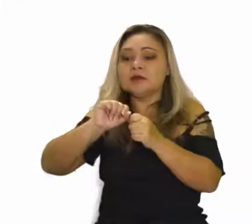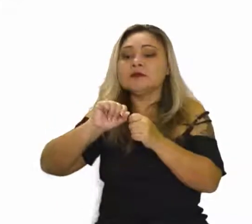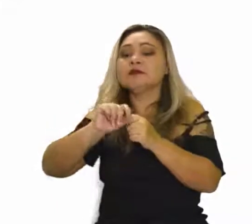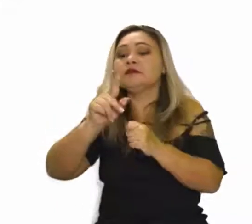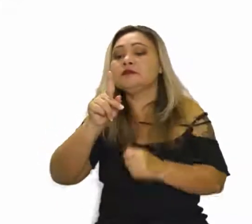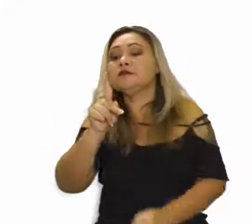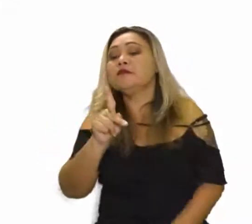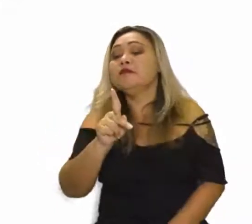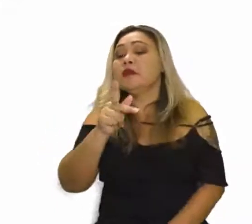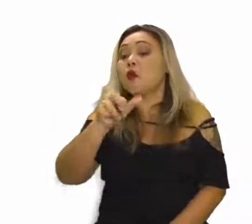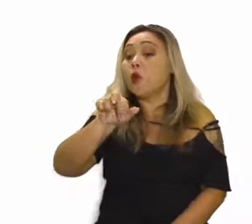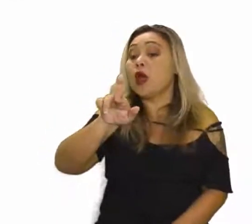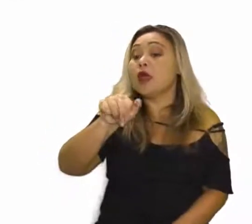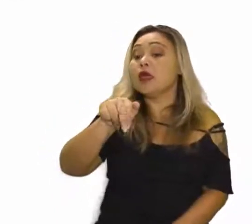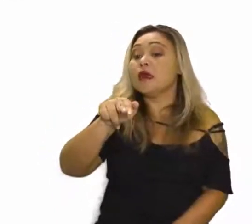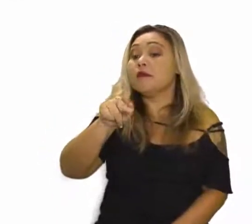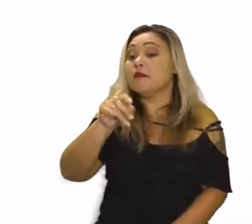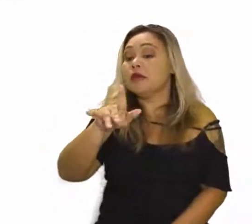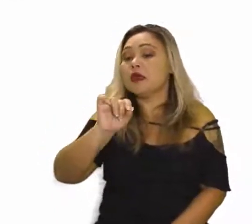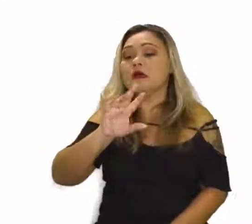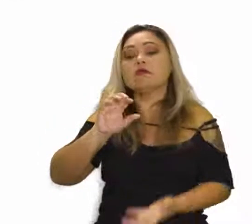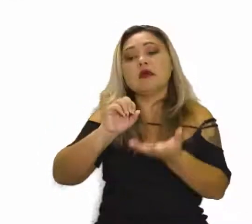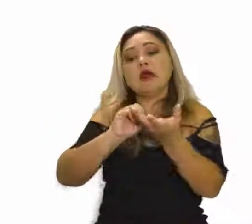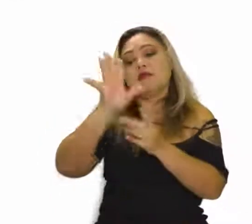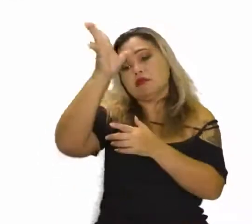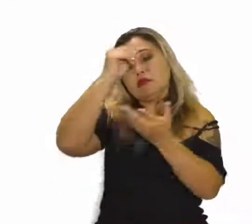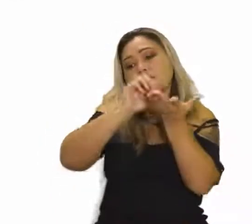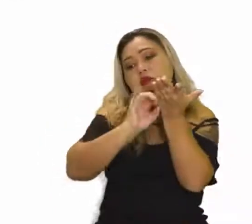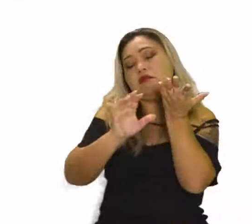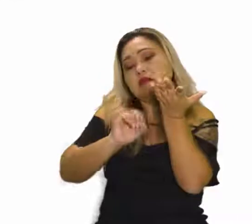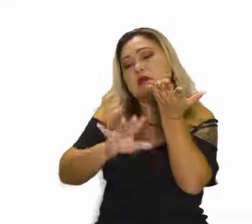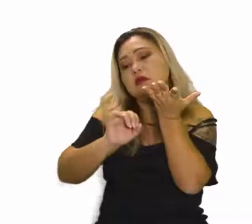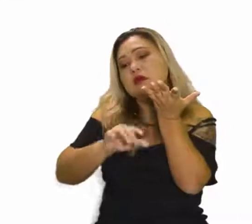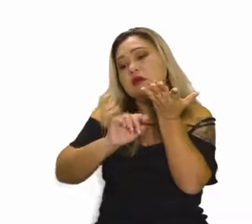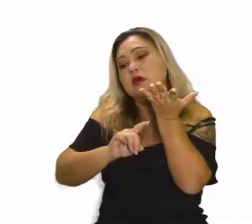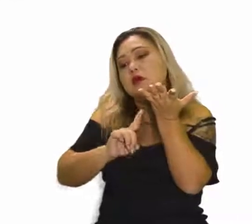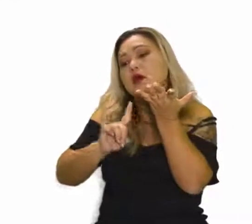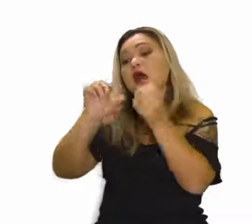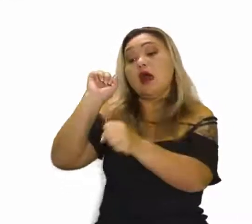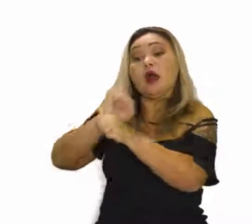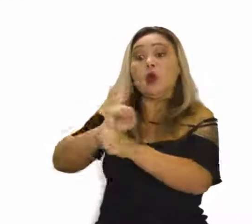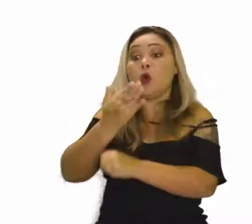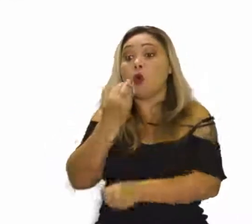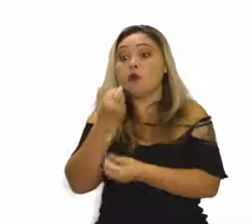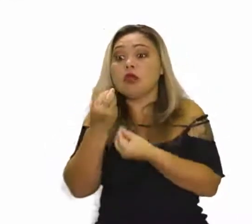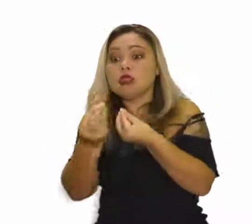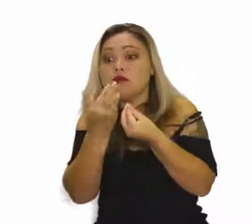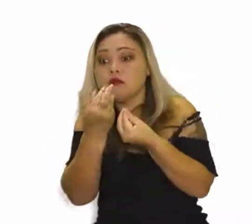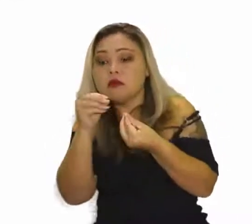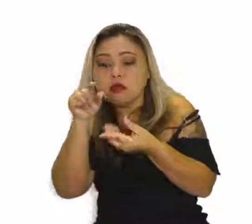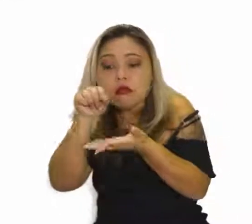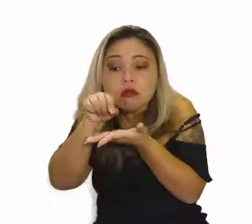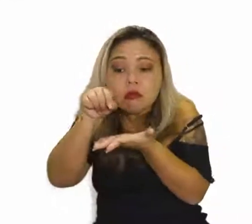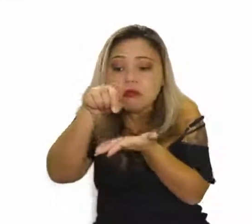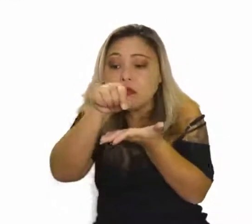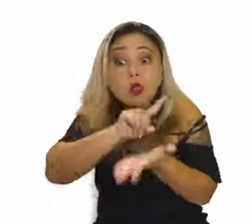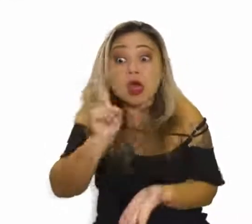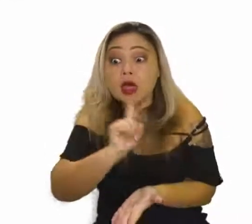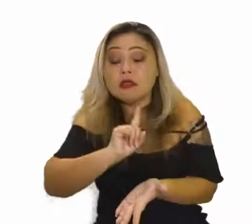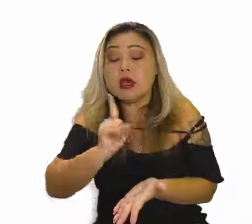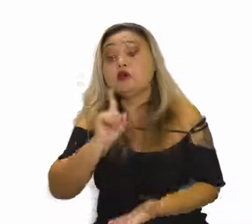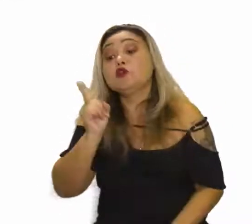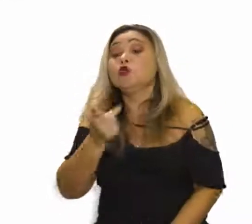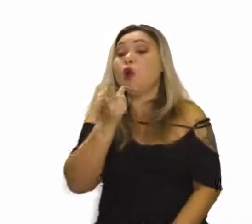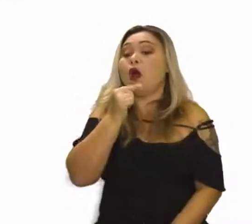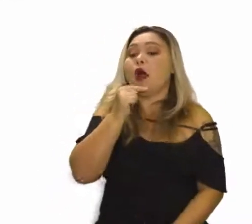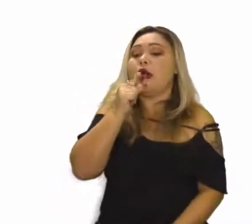o reforço. Ela fica o ano todo botando, depois a gente deixa ela sem comer nada. Uma semana só tomando